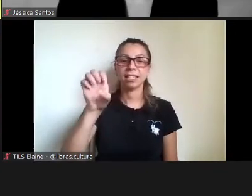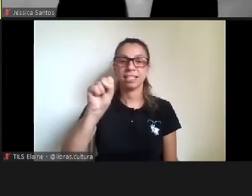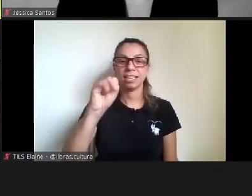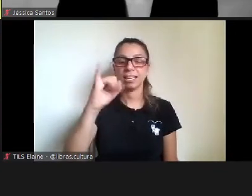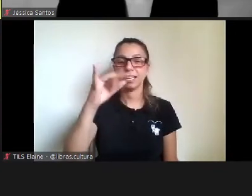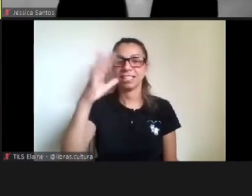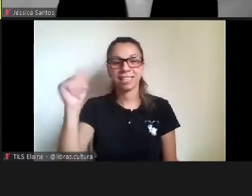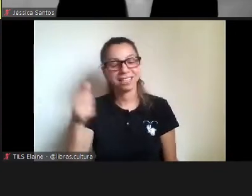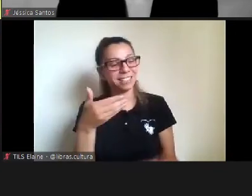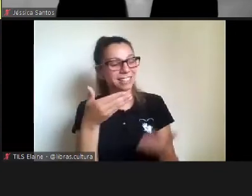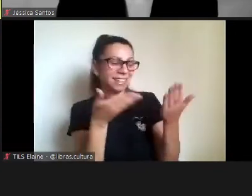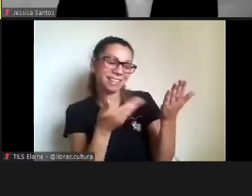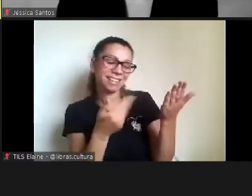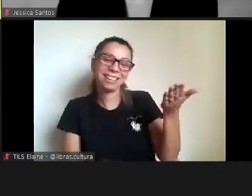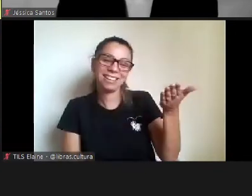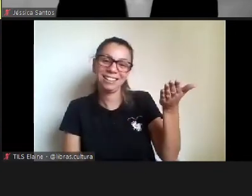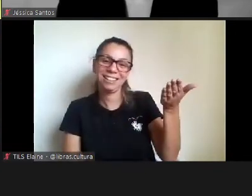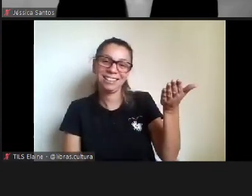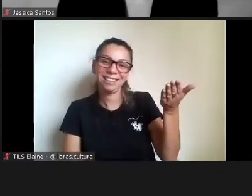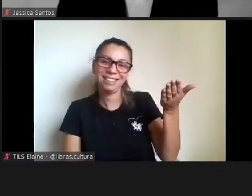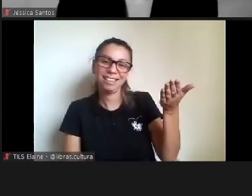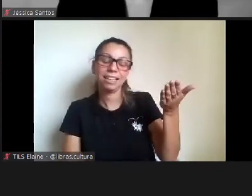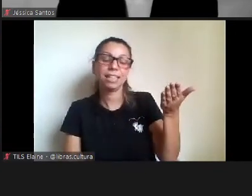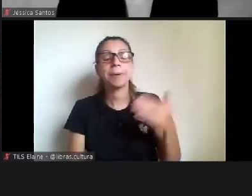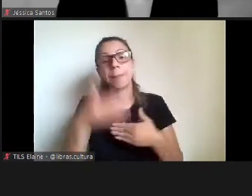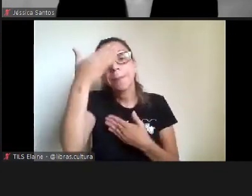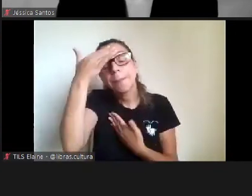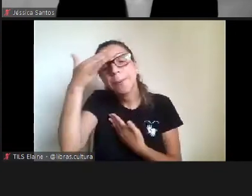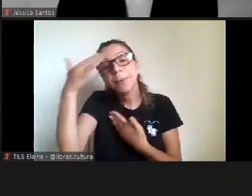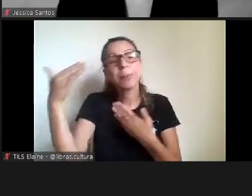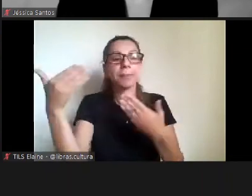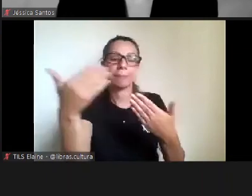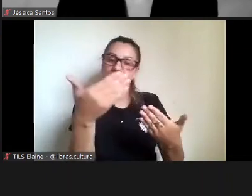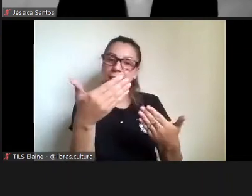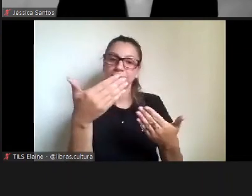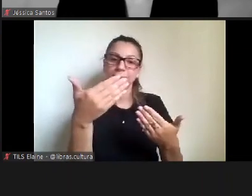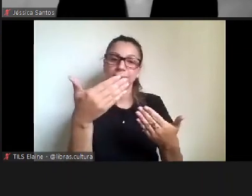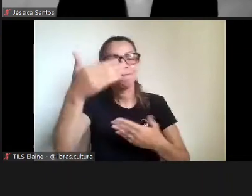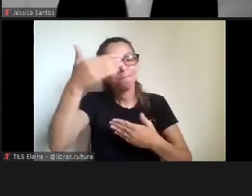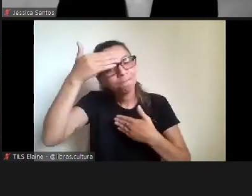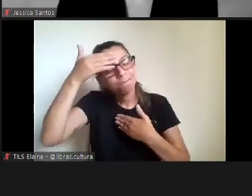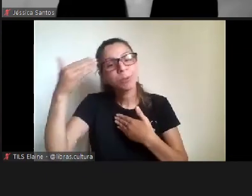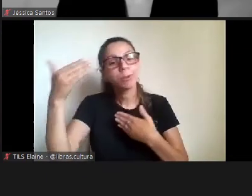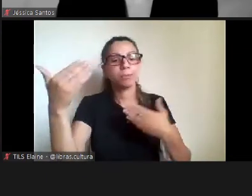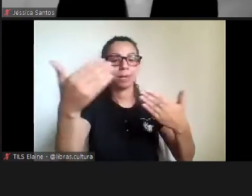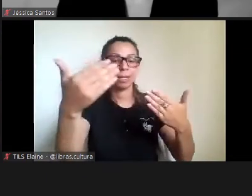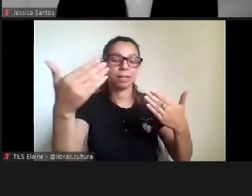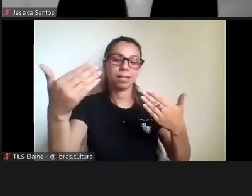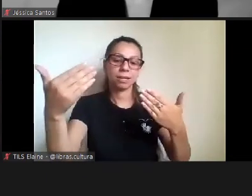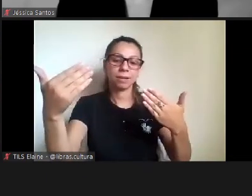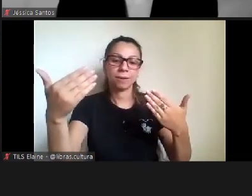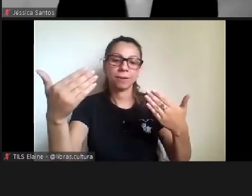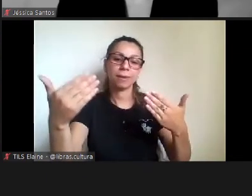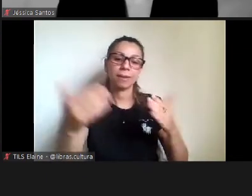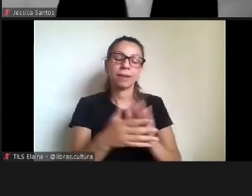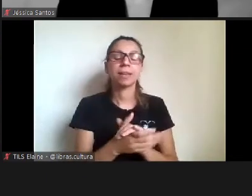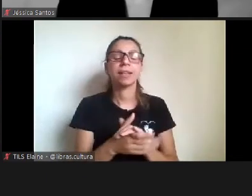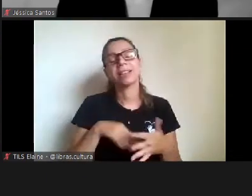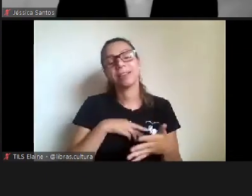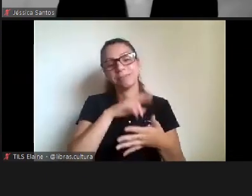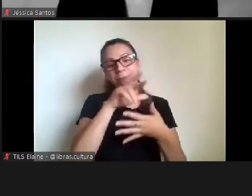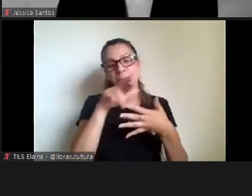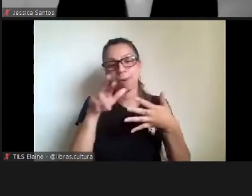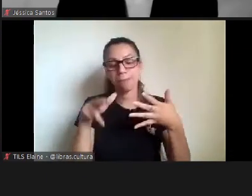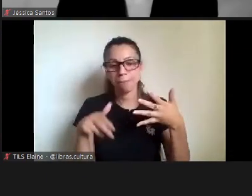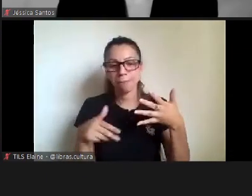Jéssica, tá aqui. Gente, muito obrigado, muito obrigado, né? Nós chegamos aqui no muitas coisas. Eu